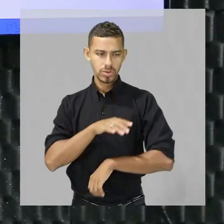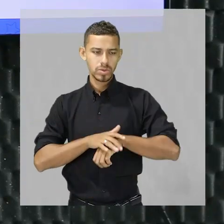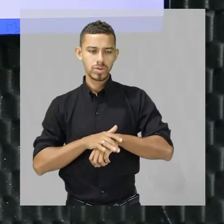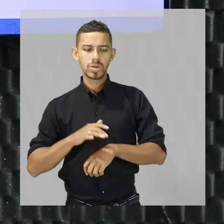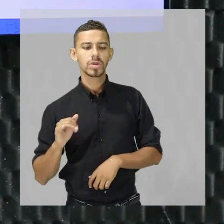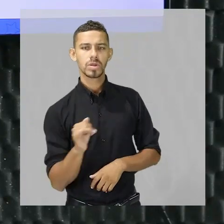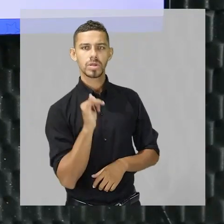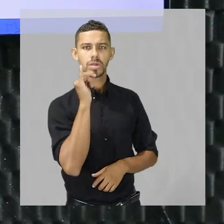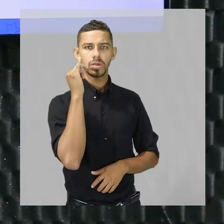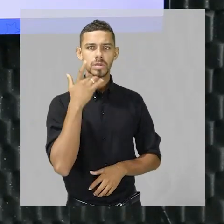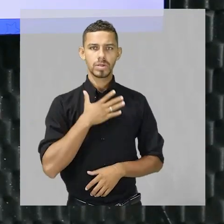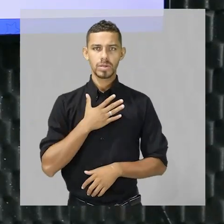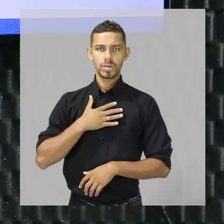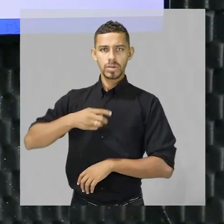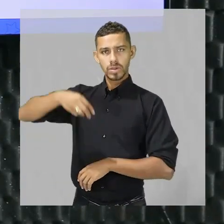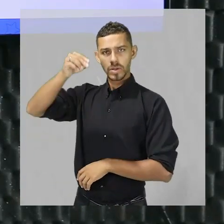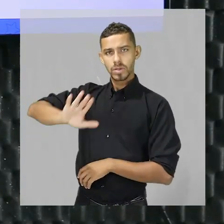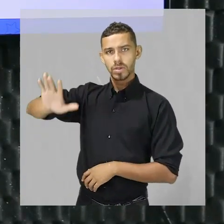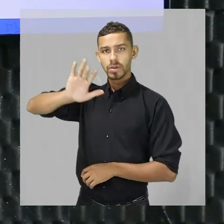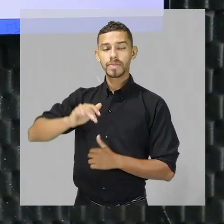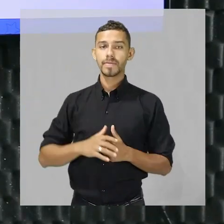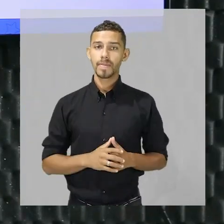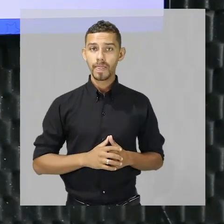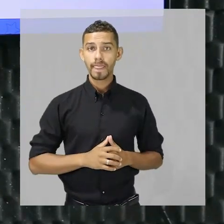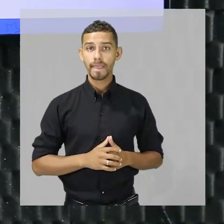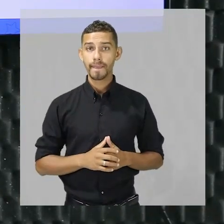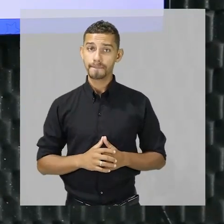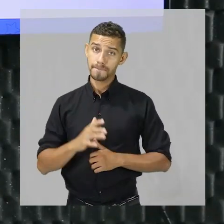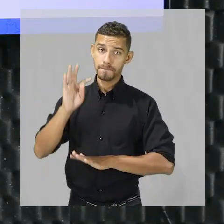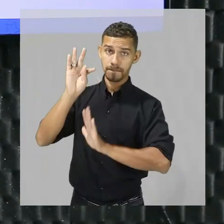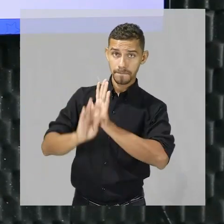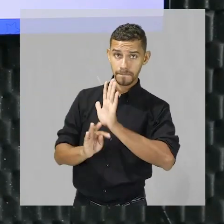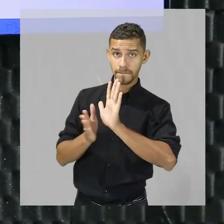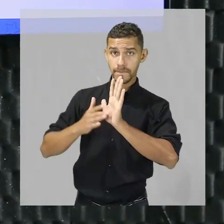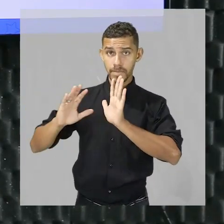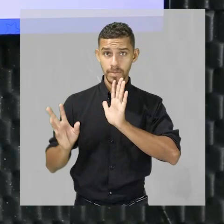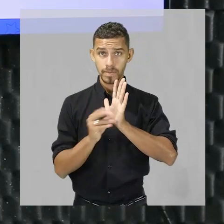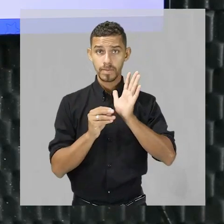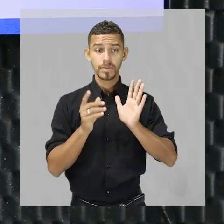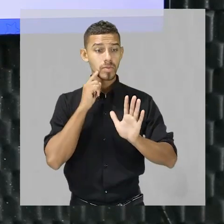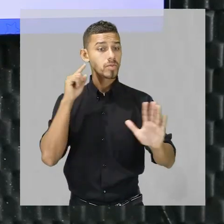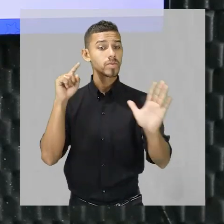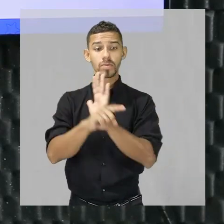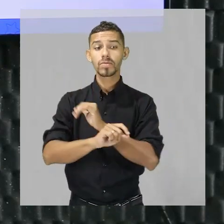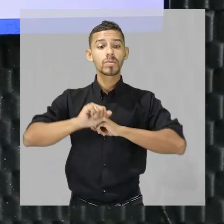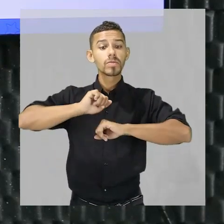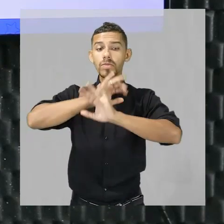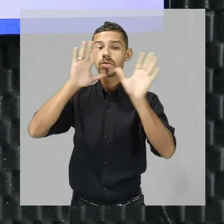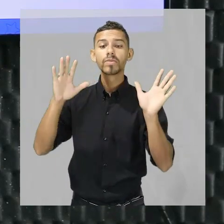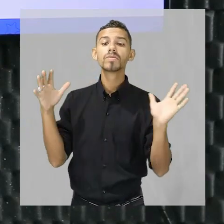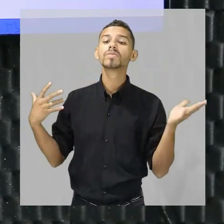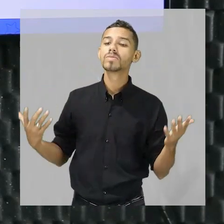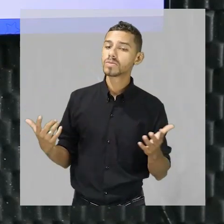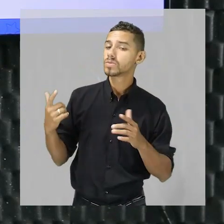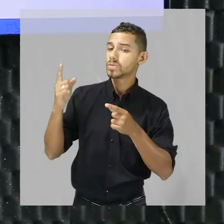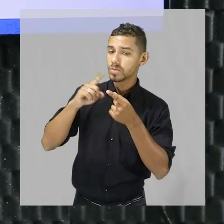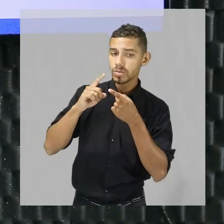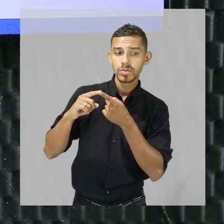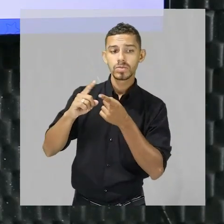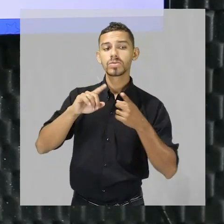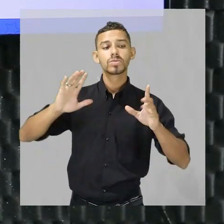sobre a importância dos mapas, né, galera? Então, é um texto para complementar, mas a pergunta é muito clara. De acordo